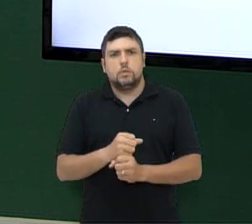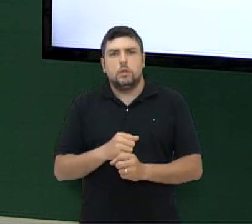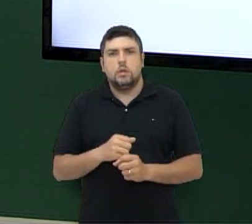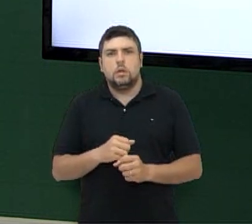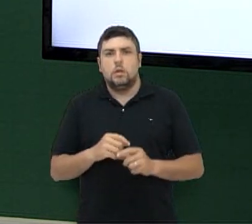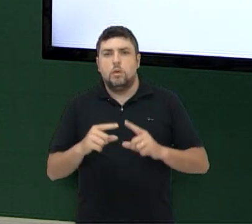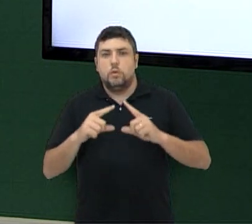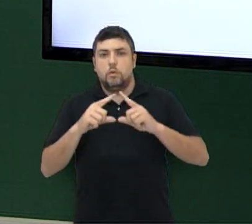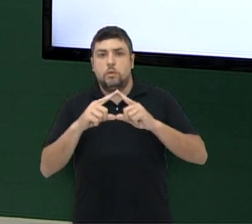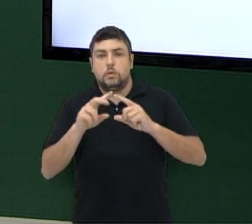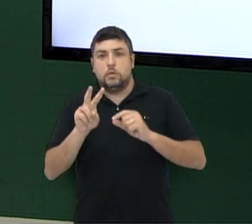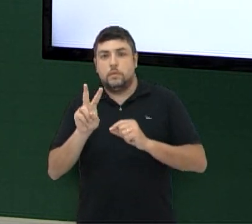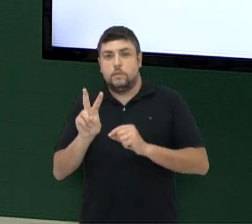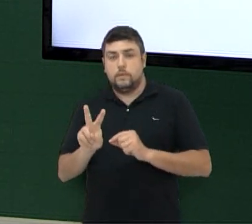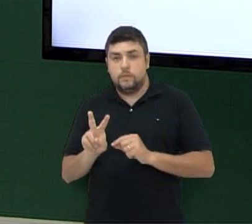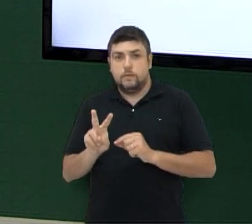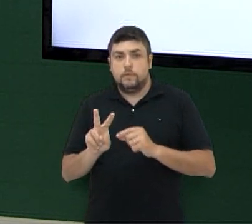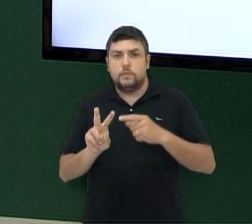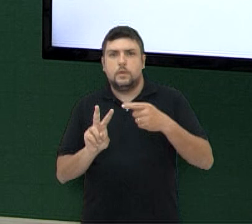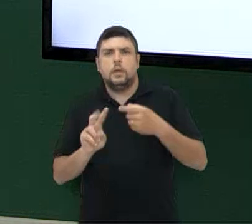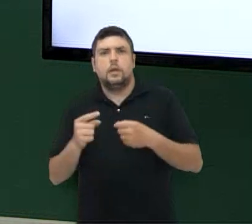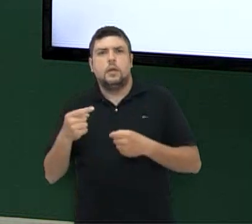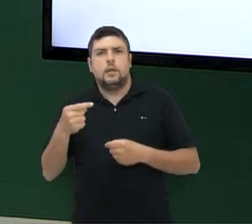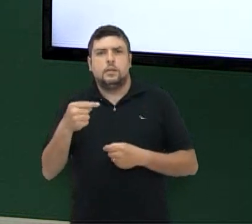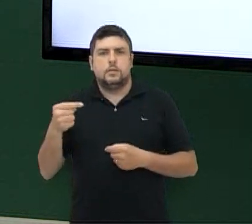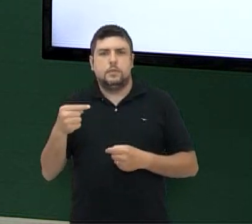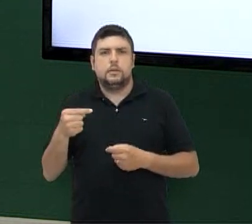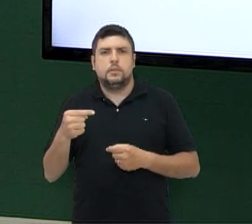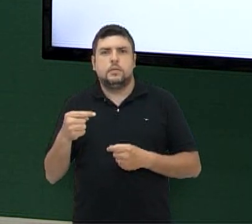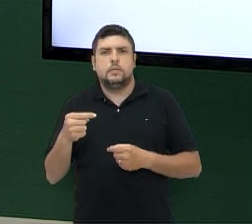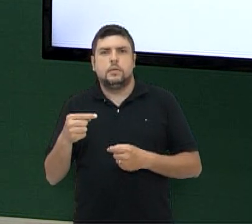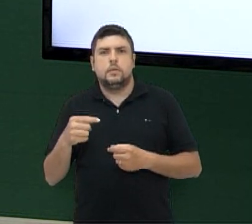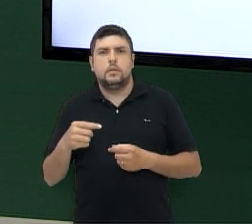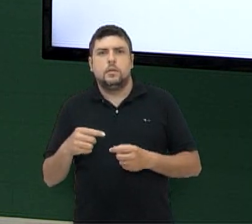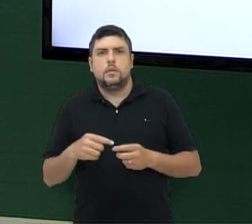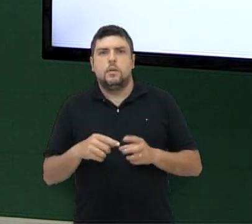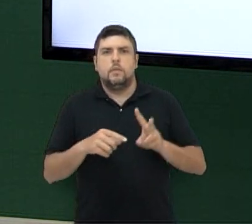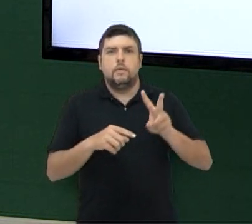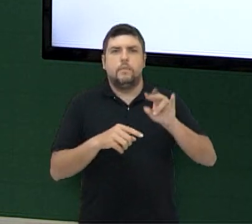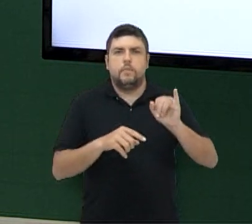negativo, certo? Porque ela está com uma velocidade maior, velocidade inicial, a velocidade